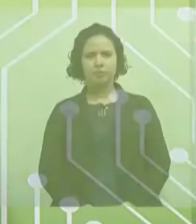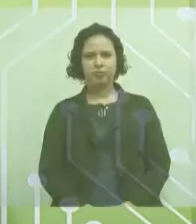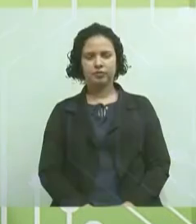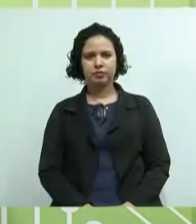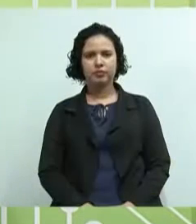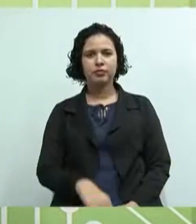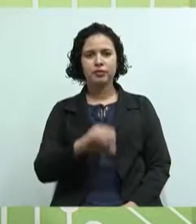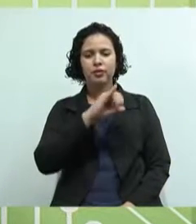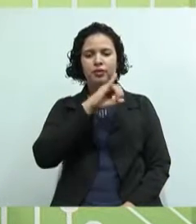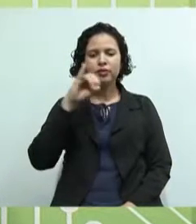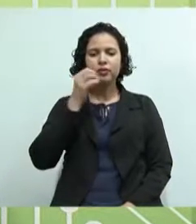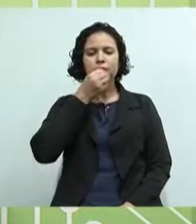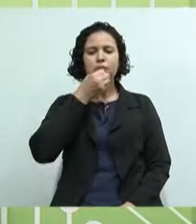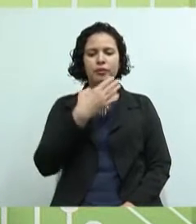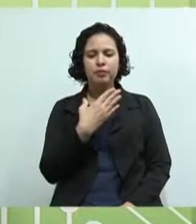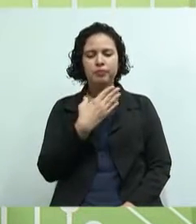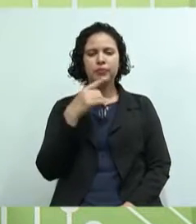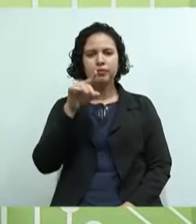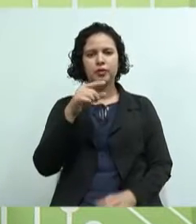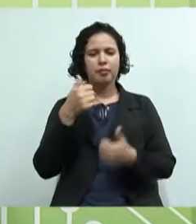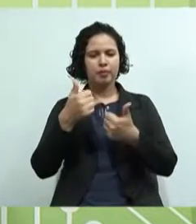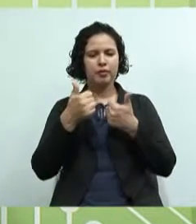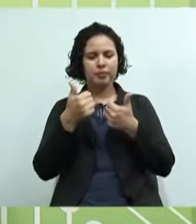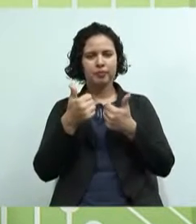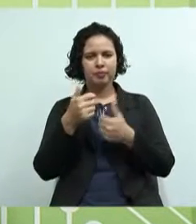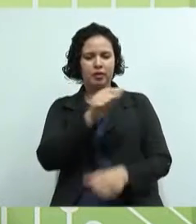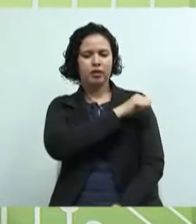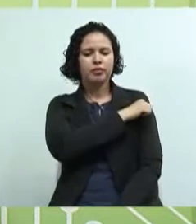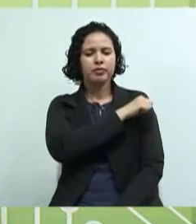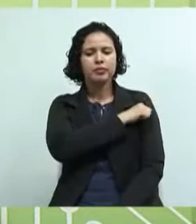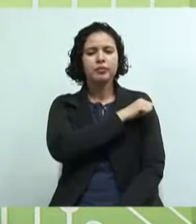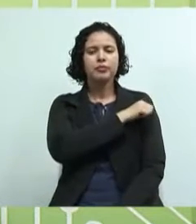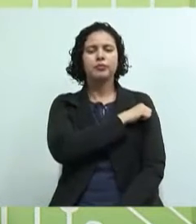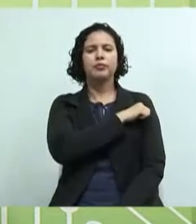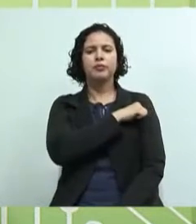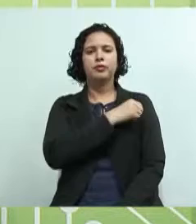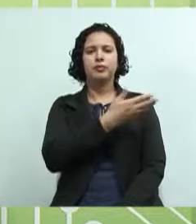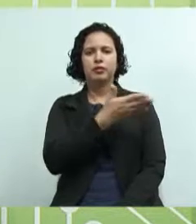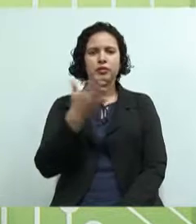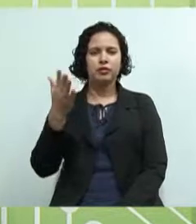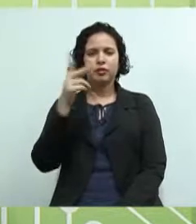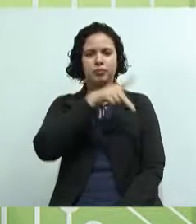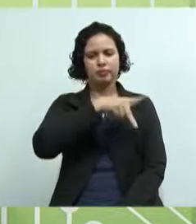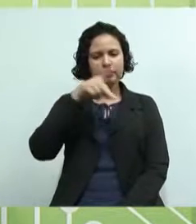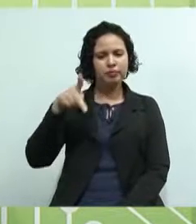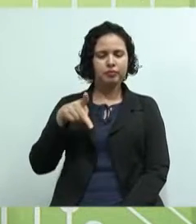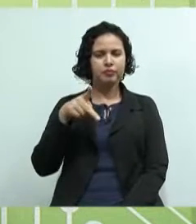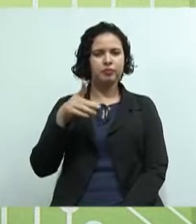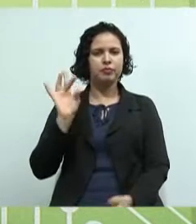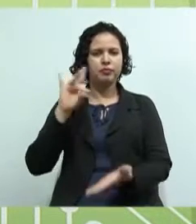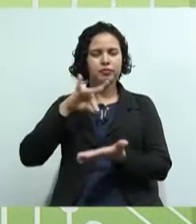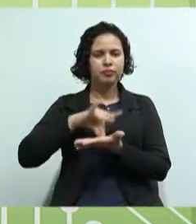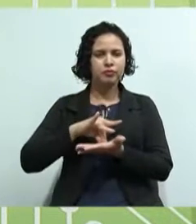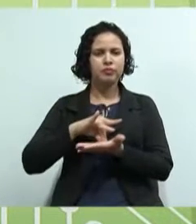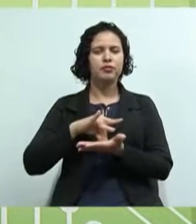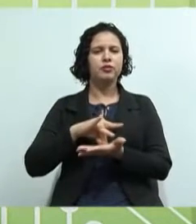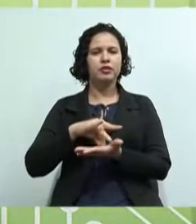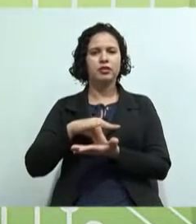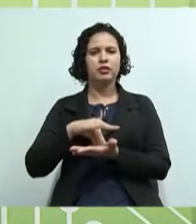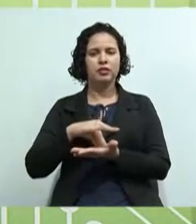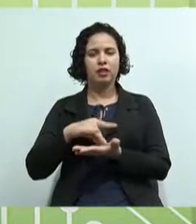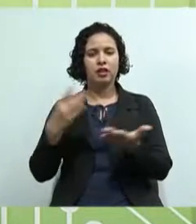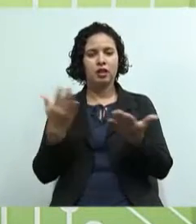Olá, tudo bem? Como estão vocês, meus queridos alunos? Como é que estão vocês, professores presenciais desse nosso